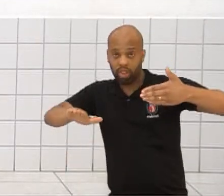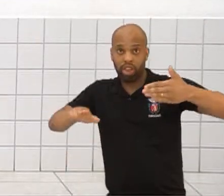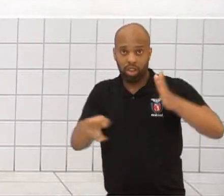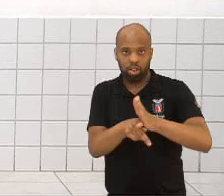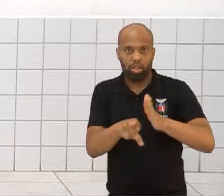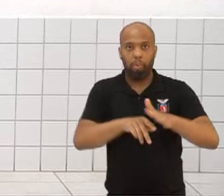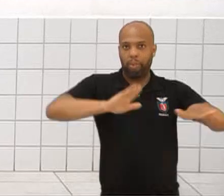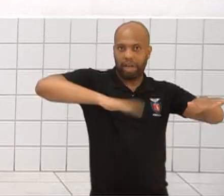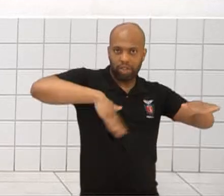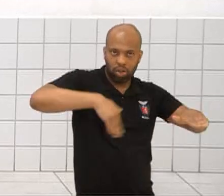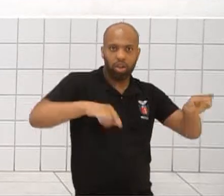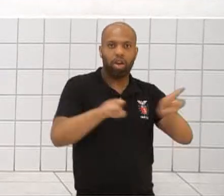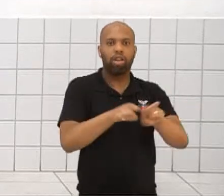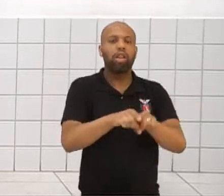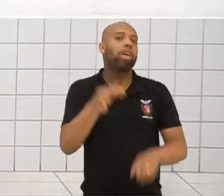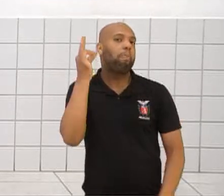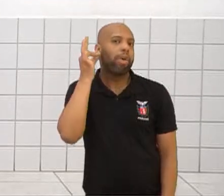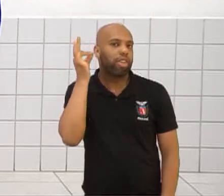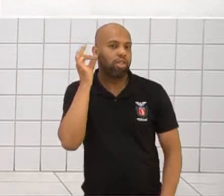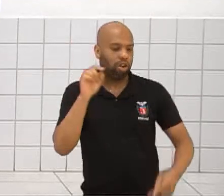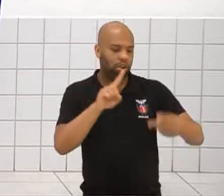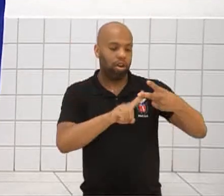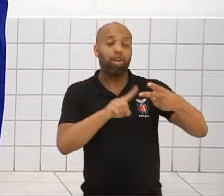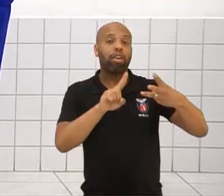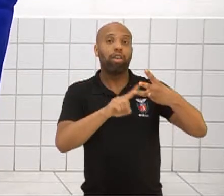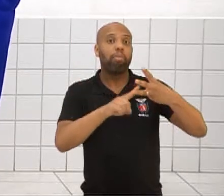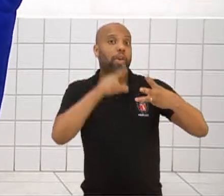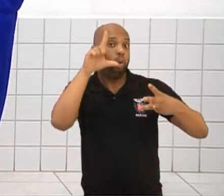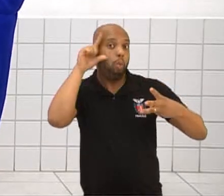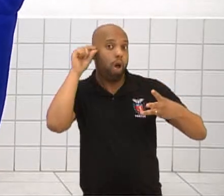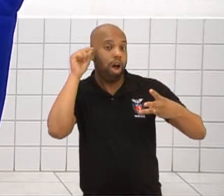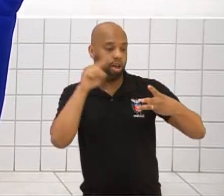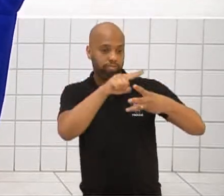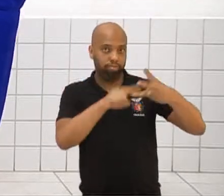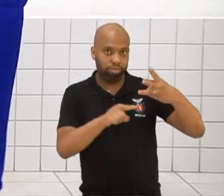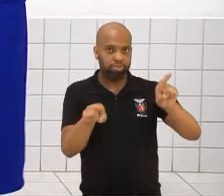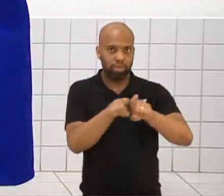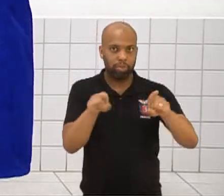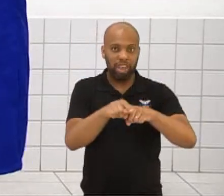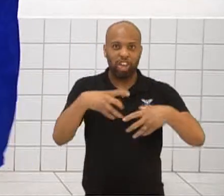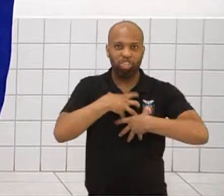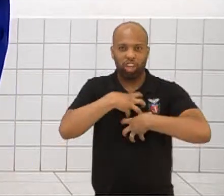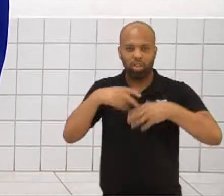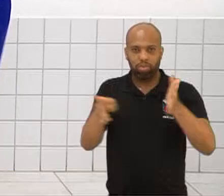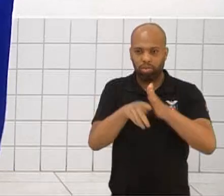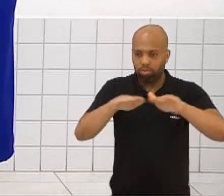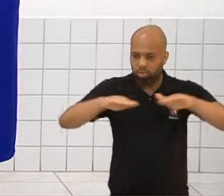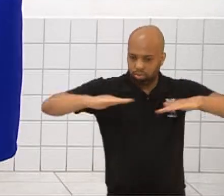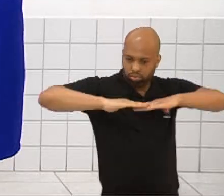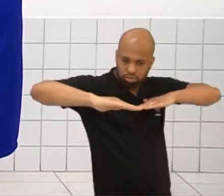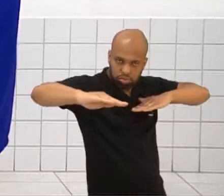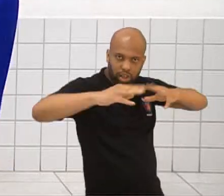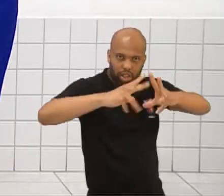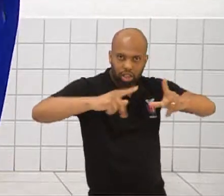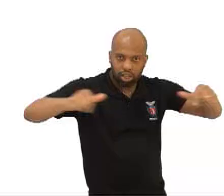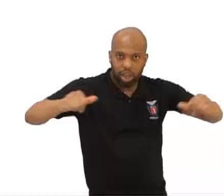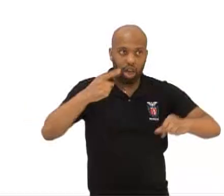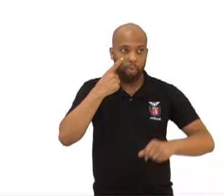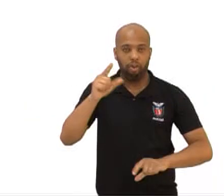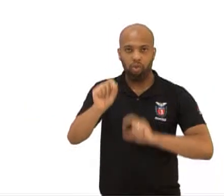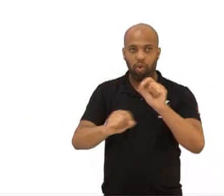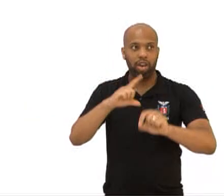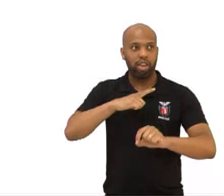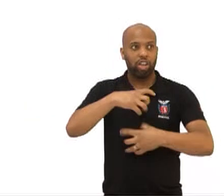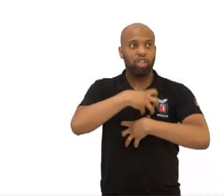de Curitiba, Planalto de Ponta Grossa e Planalto de Guarapuava. Mas, quando olhamos o perfil, que depois eu retorno naquele meio, a gente percebe que há uma